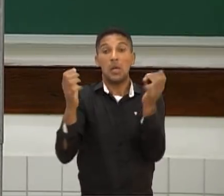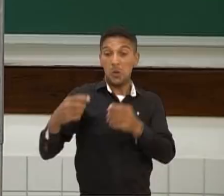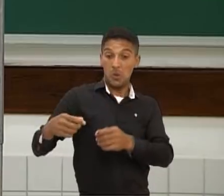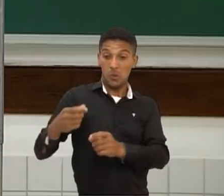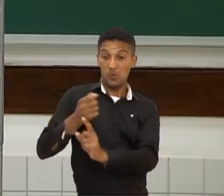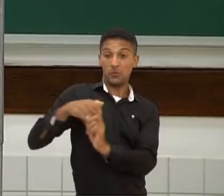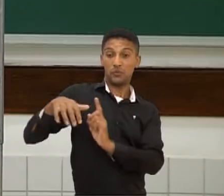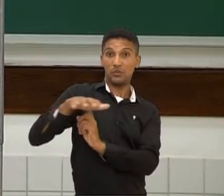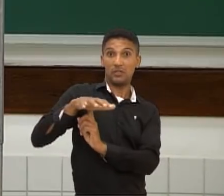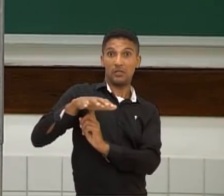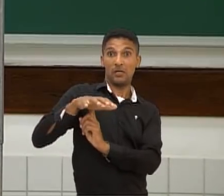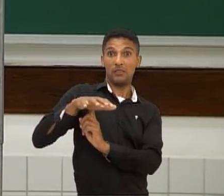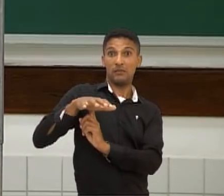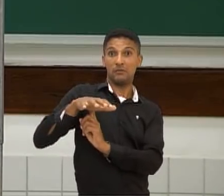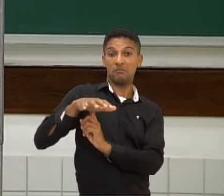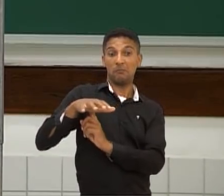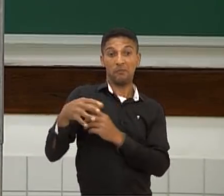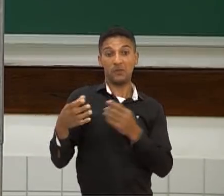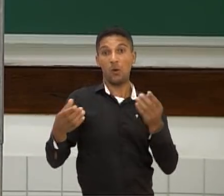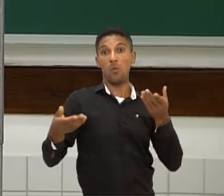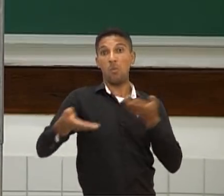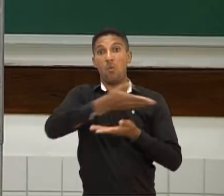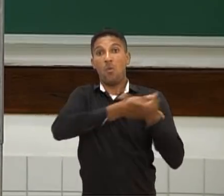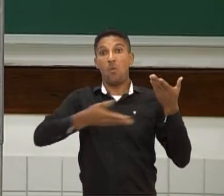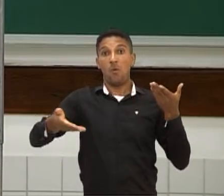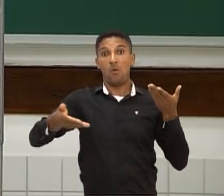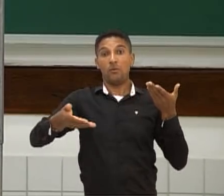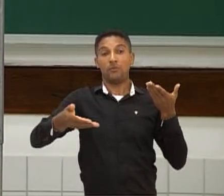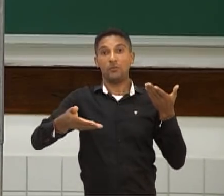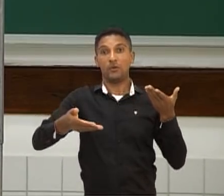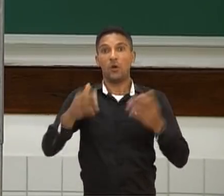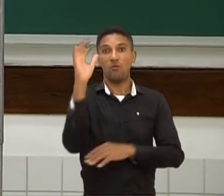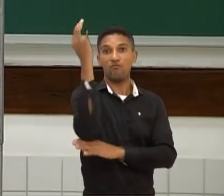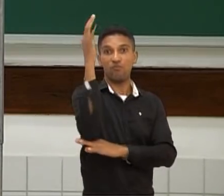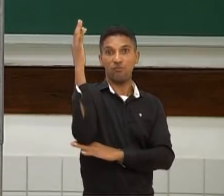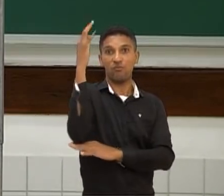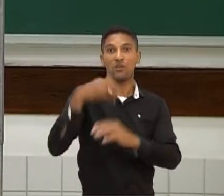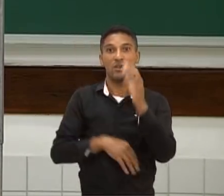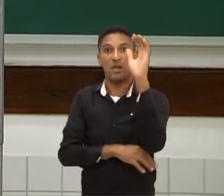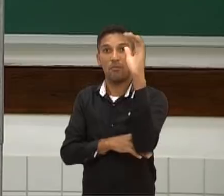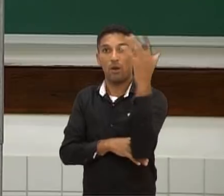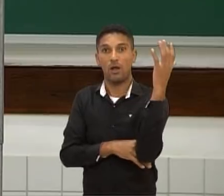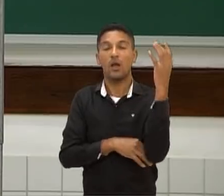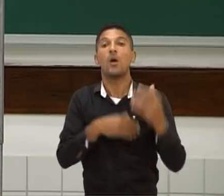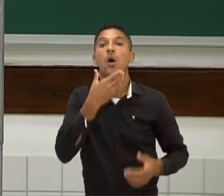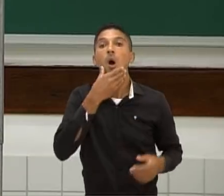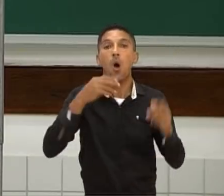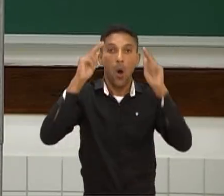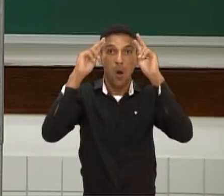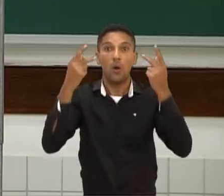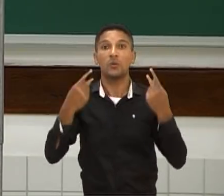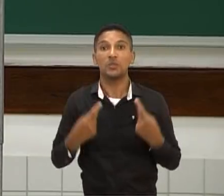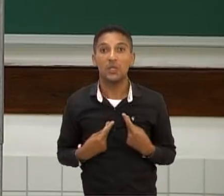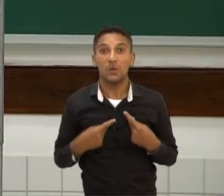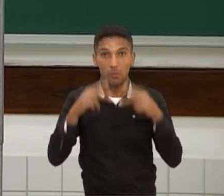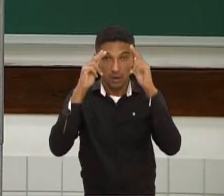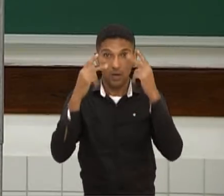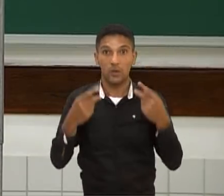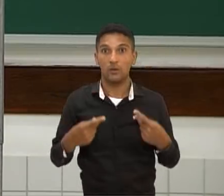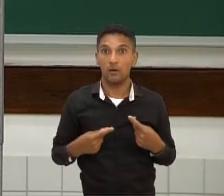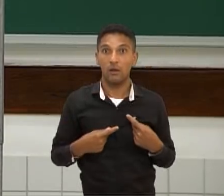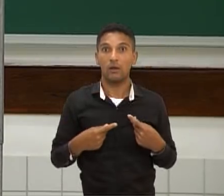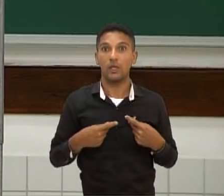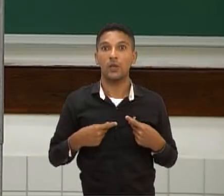como tudo isso interage. Quais são essas interações, o que o homem interfere na vegetação, o que o